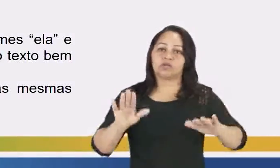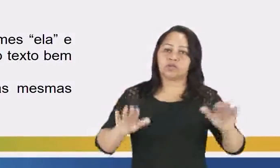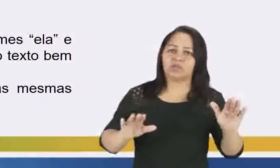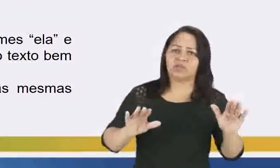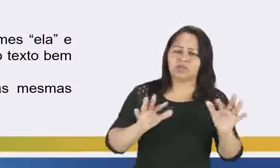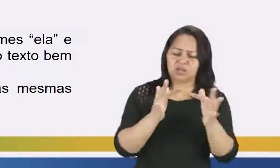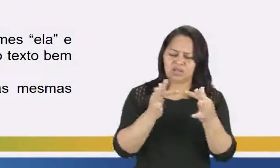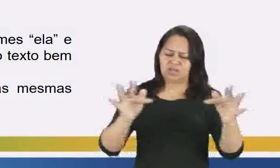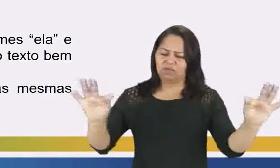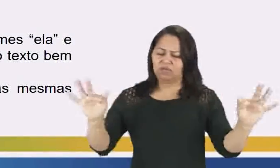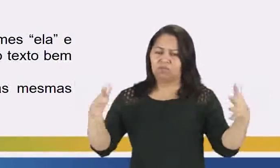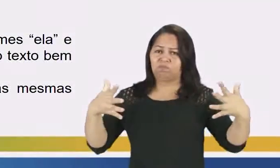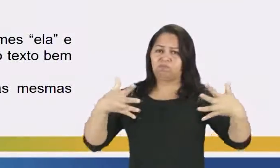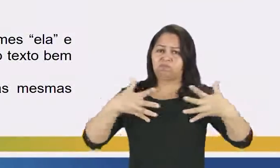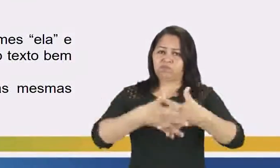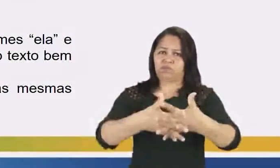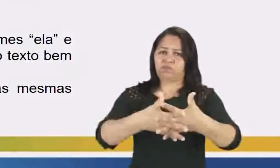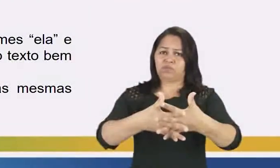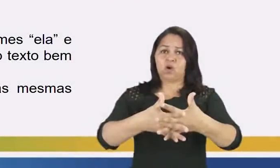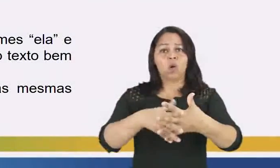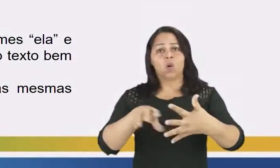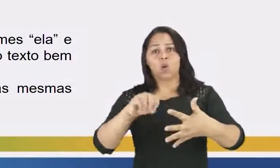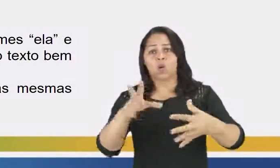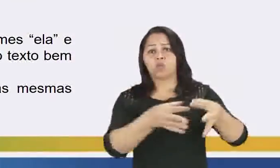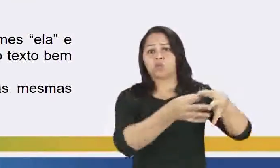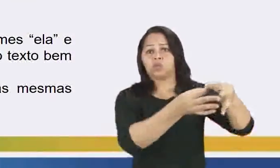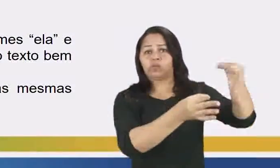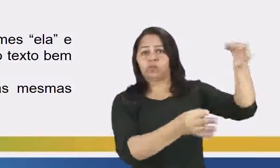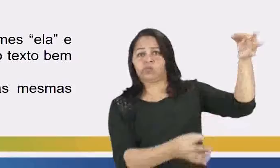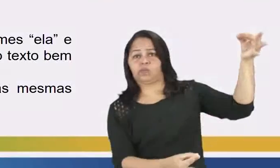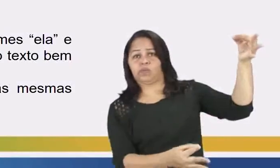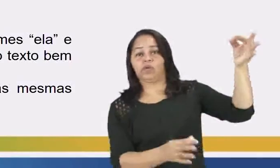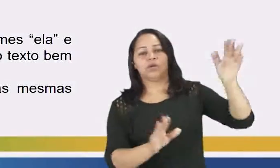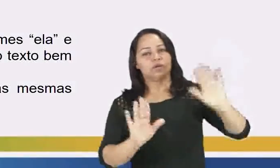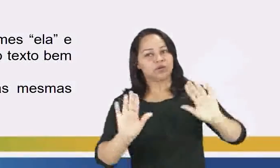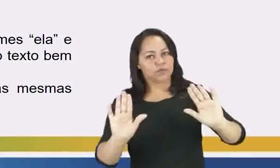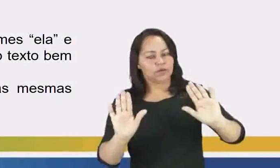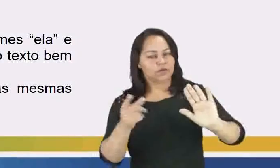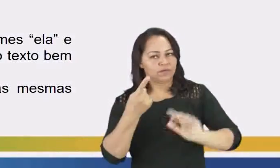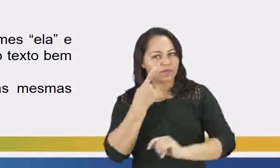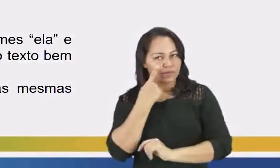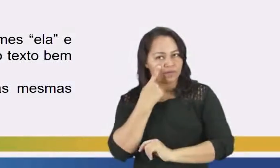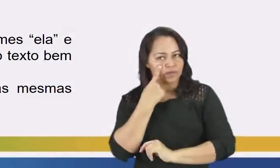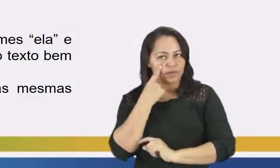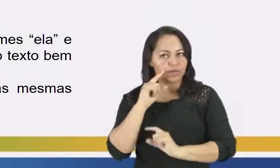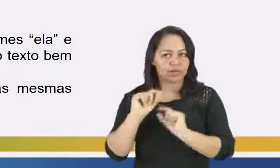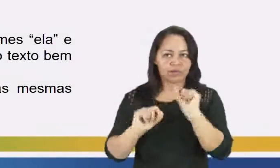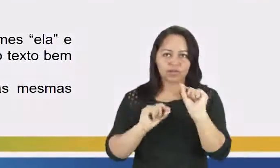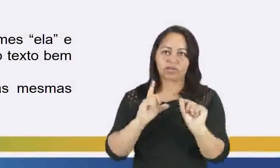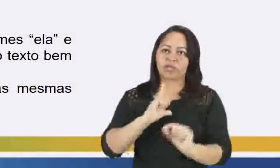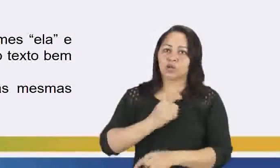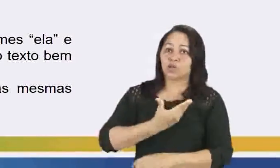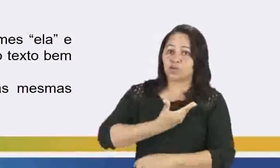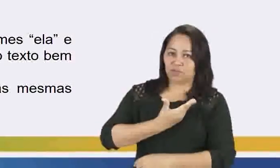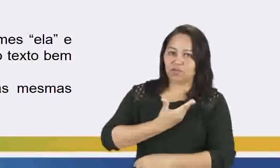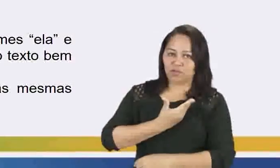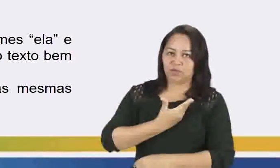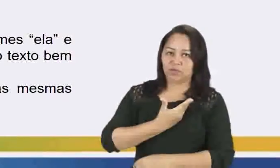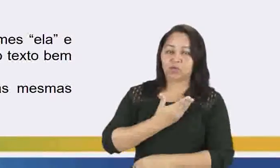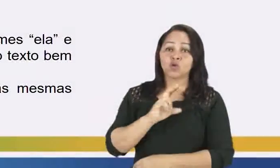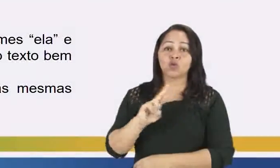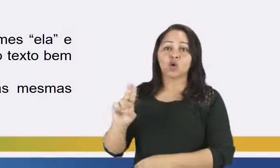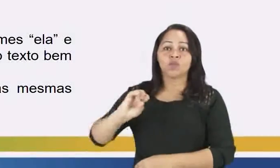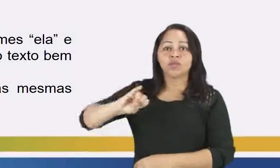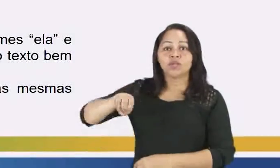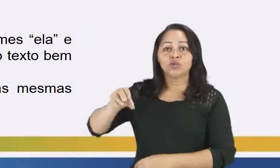ficariam confusas e longas demais. Vamos ver aqui um exemplo, né? Vamos supor que você tem um amigo que se chama João